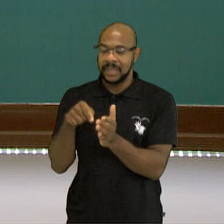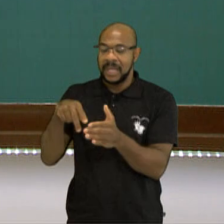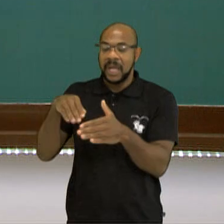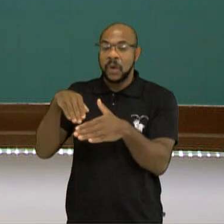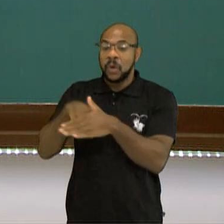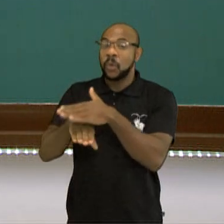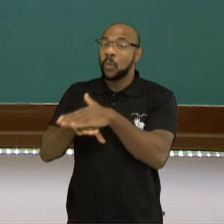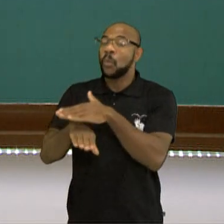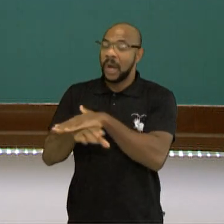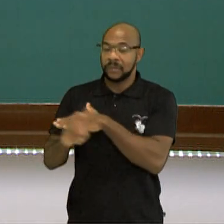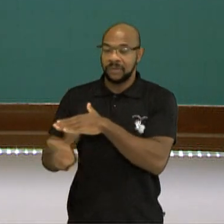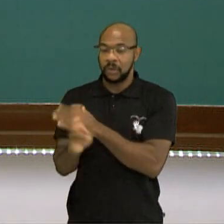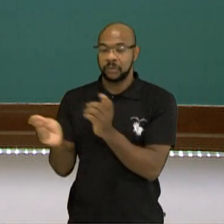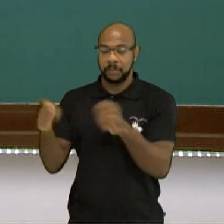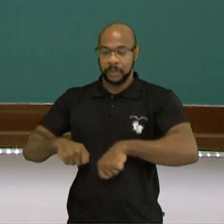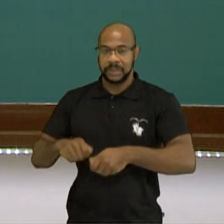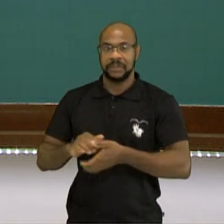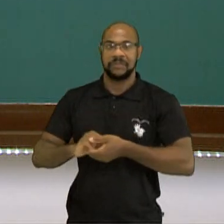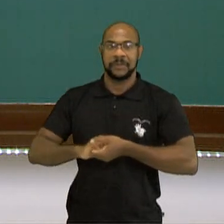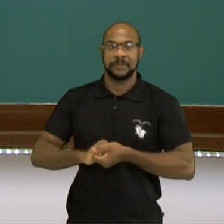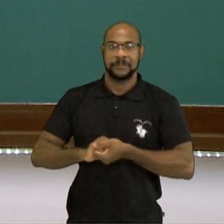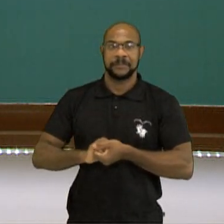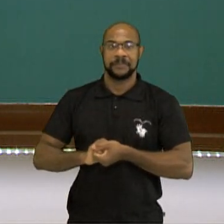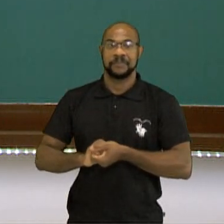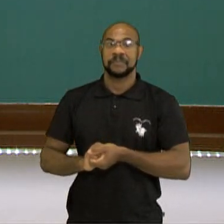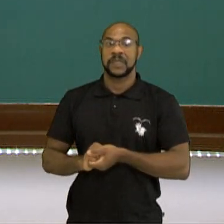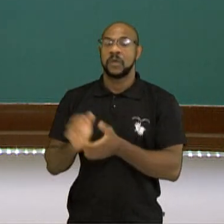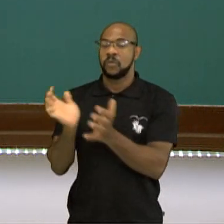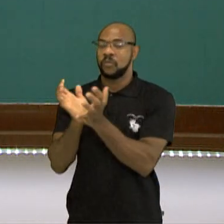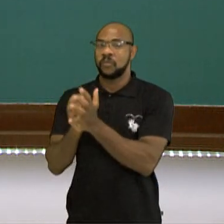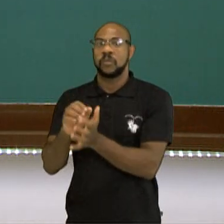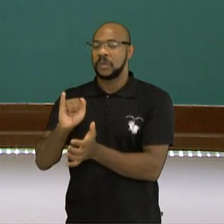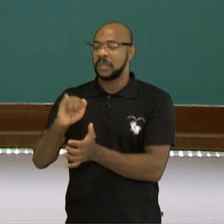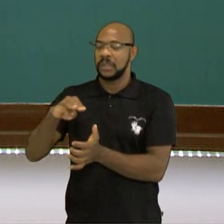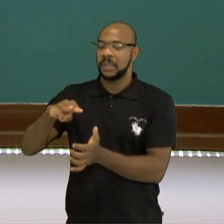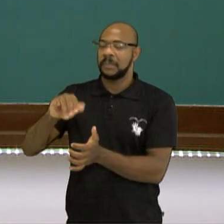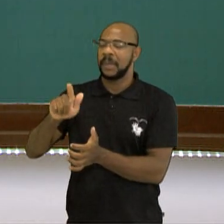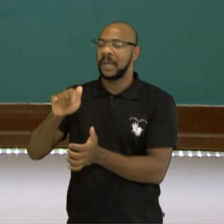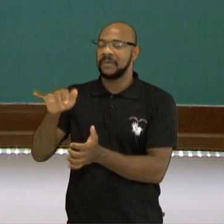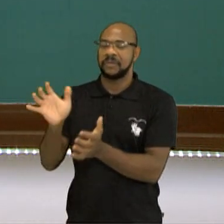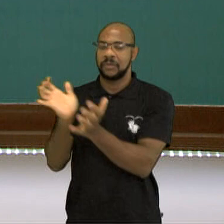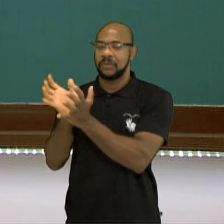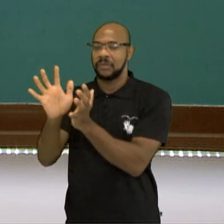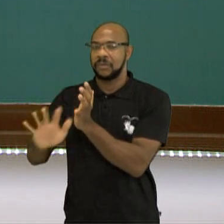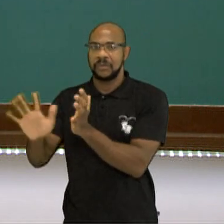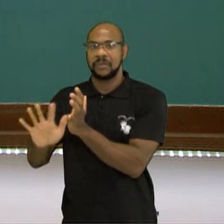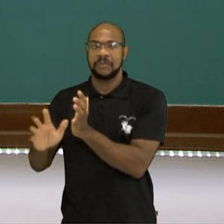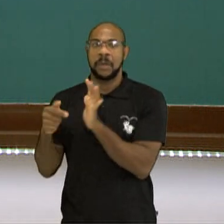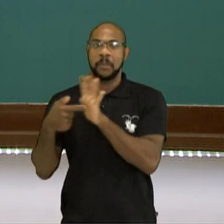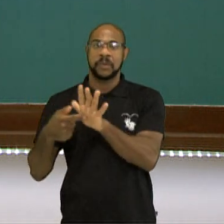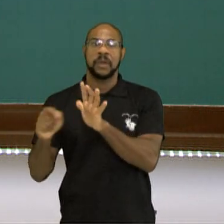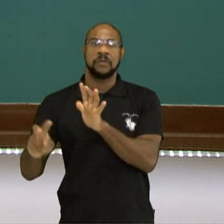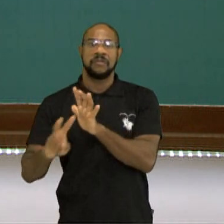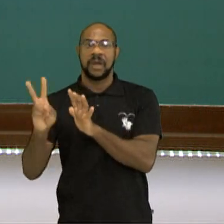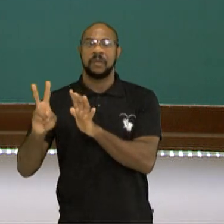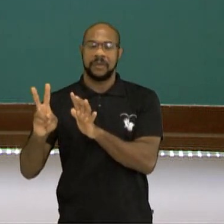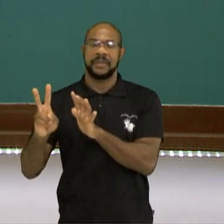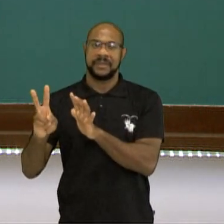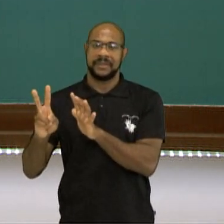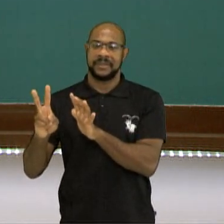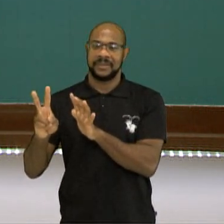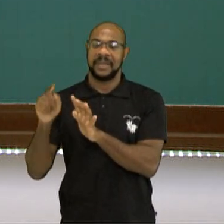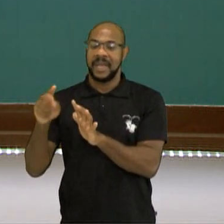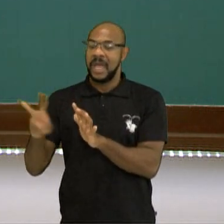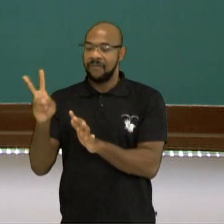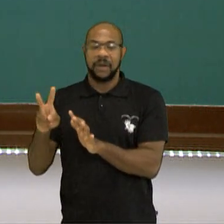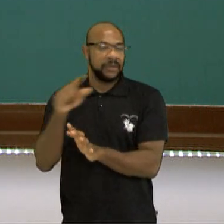aquela função. E o valor, o conjunto imagem, vai mostrar para você os valores que saíram